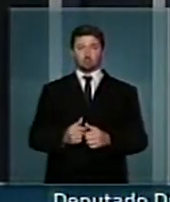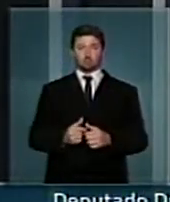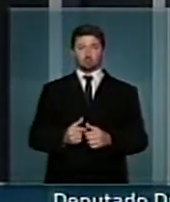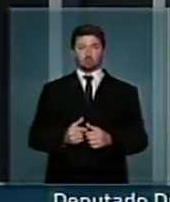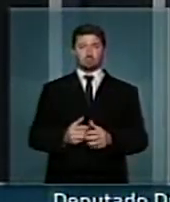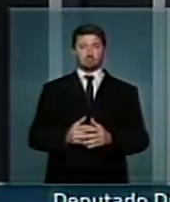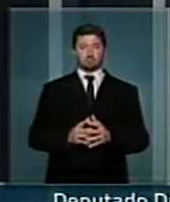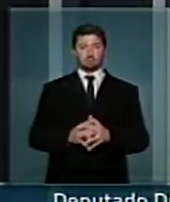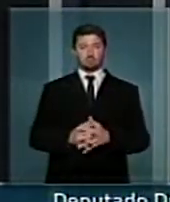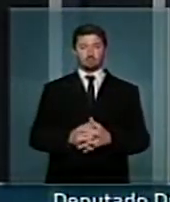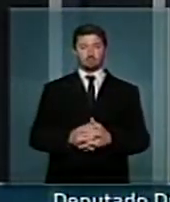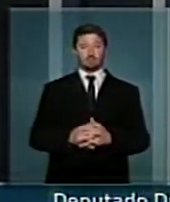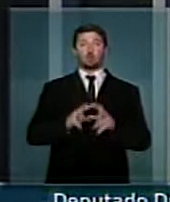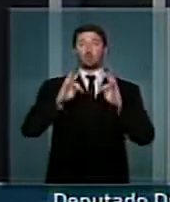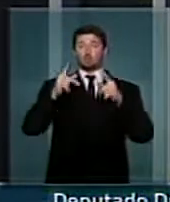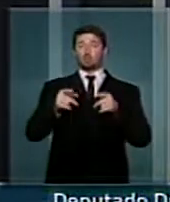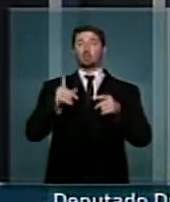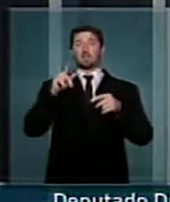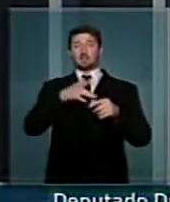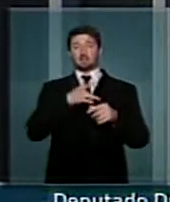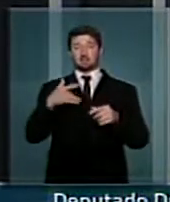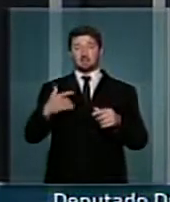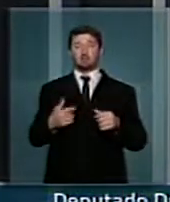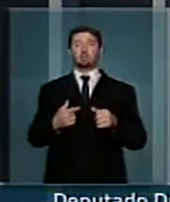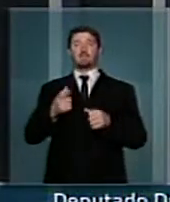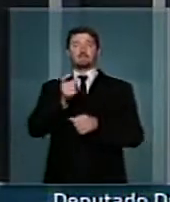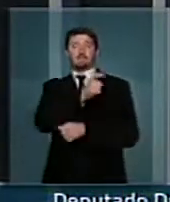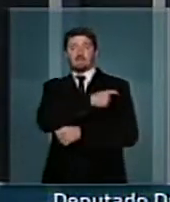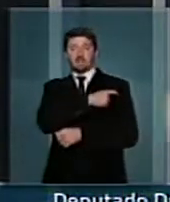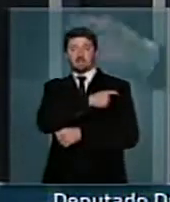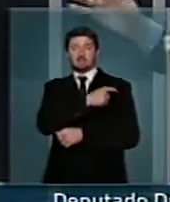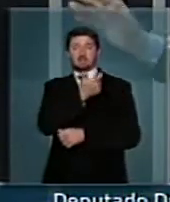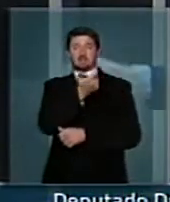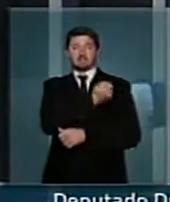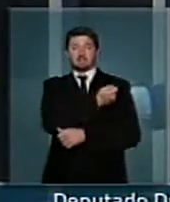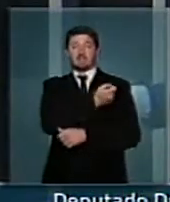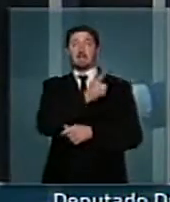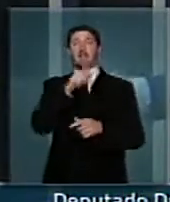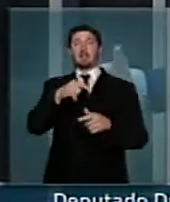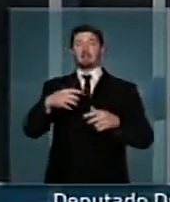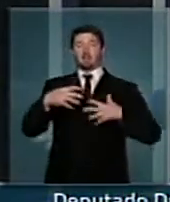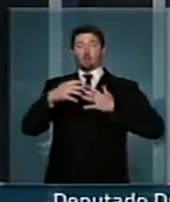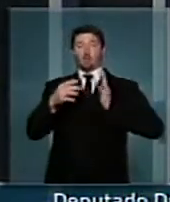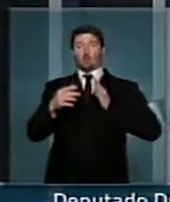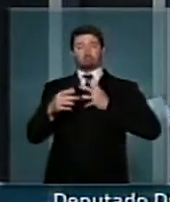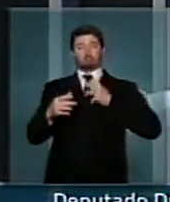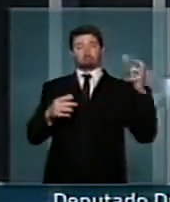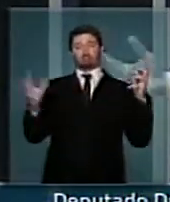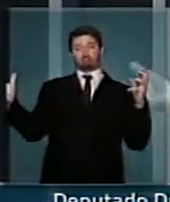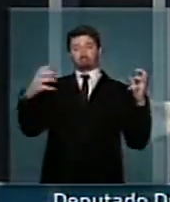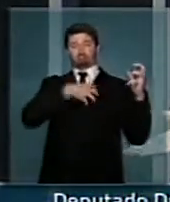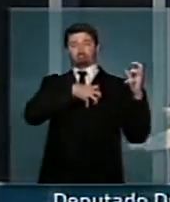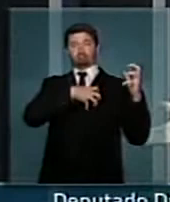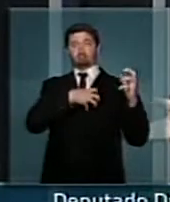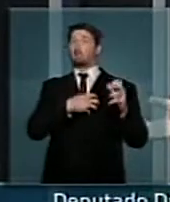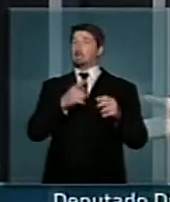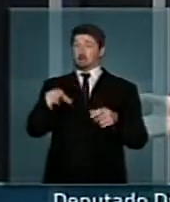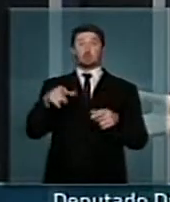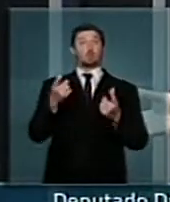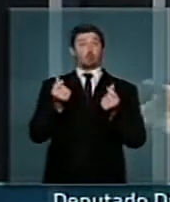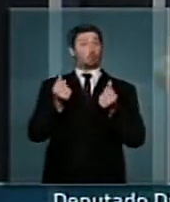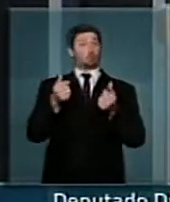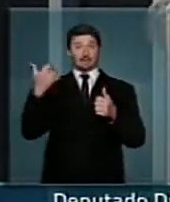toda a ação de saúde, da vacinação até o transplante. E, obviamente, que isso custa